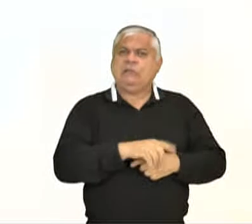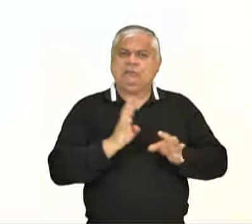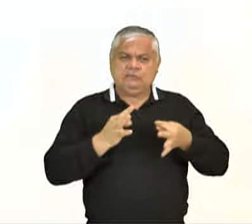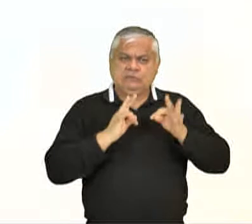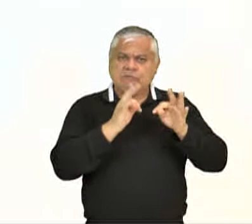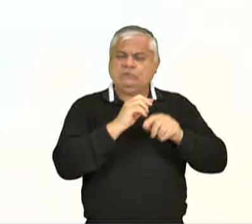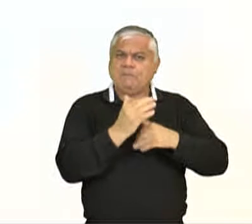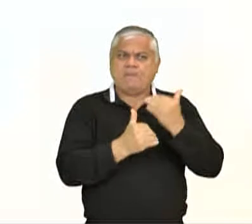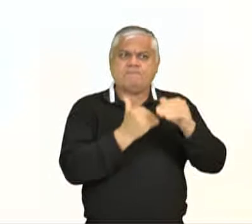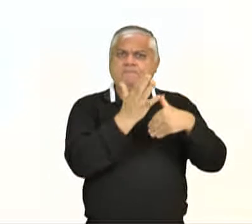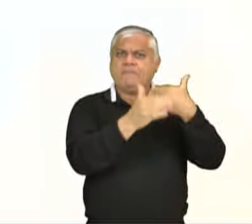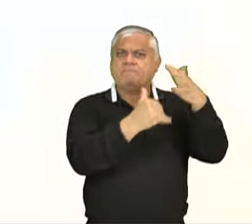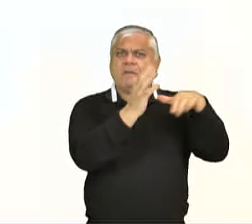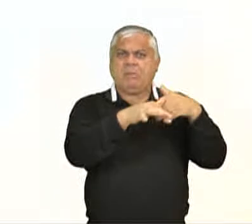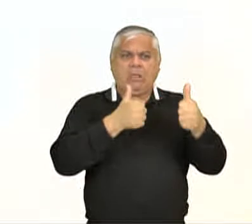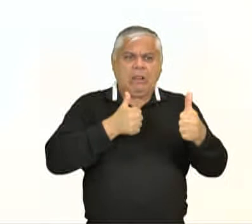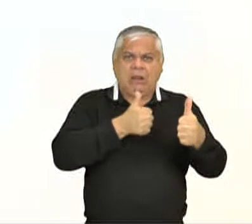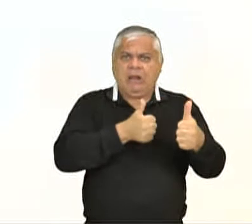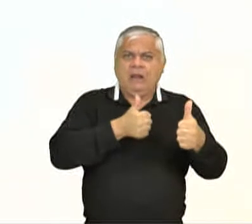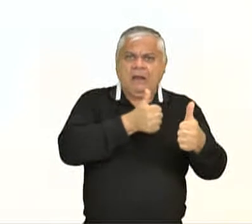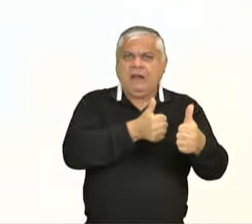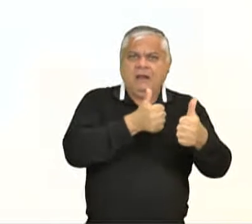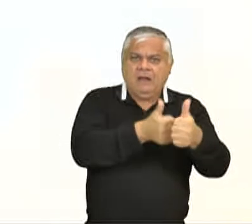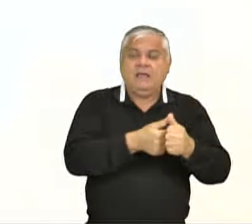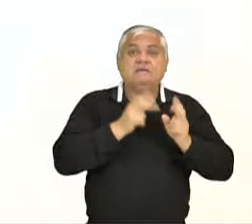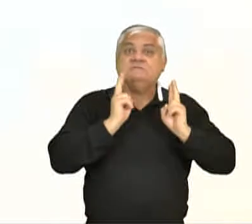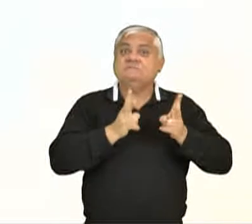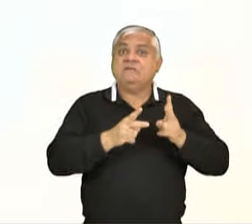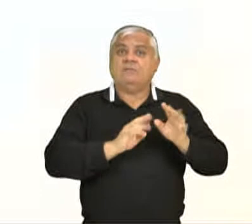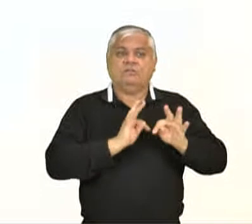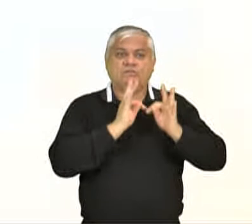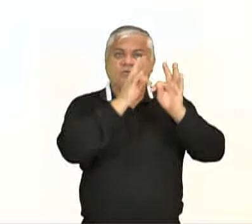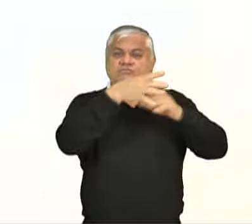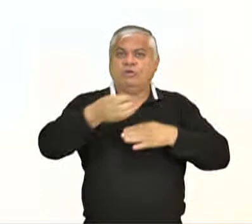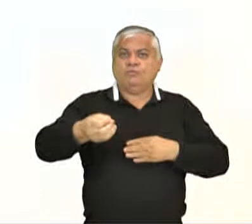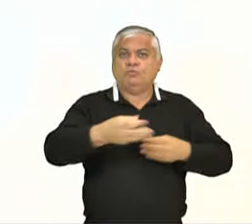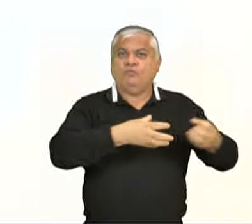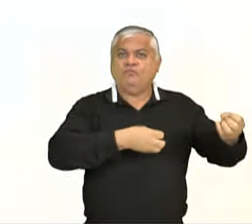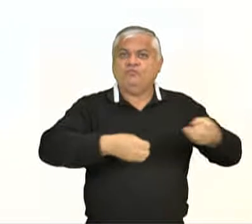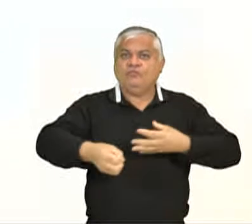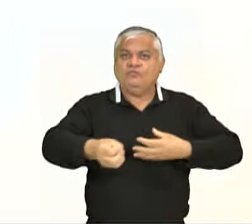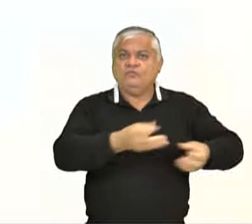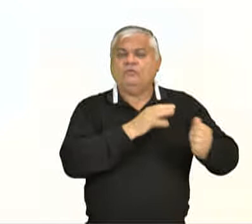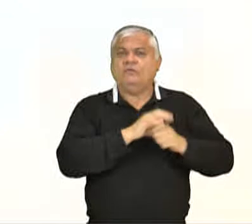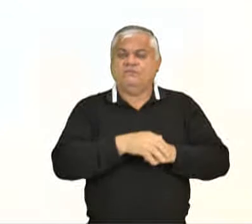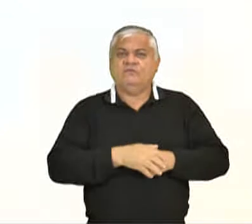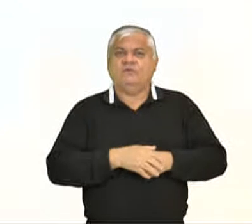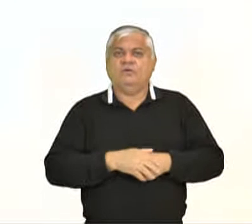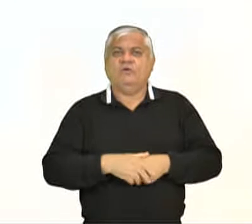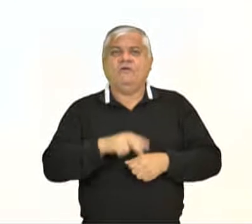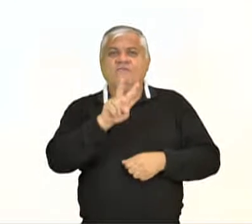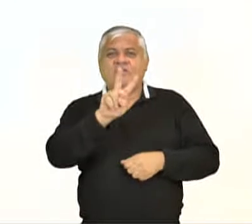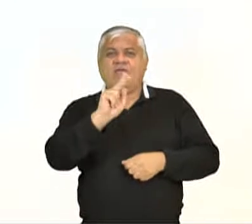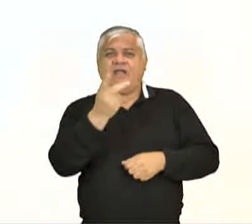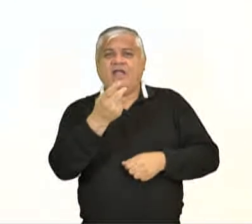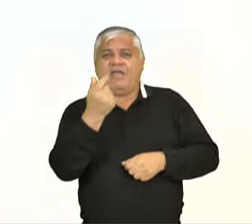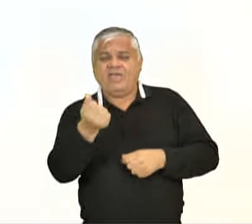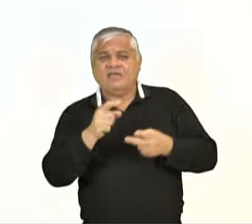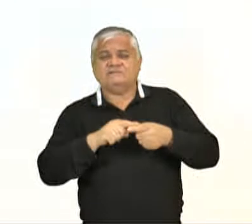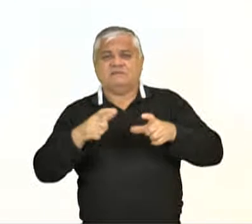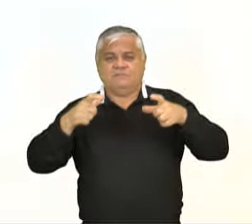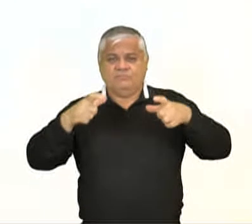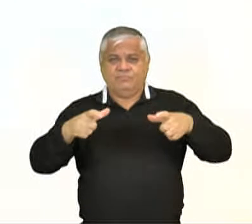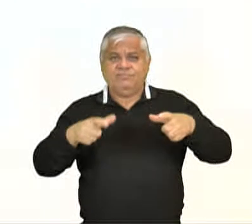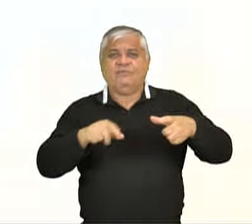sempre evoluindo. A tecnologia está sempre trazendo novidades. Foi o VHS, vinil e